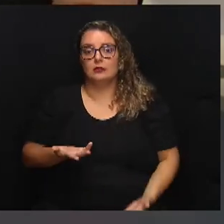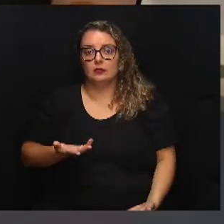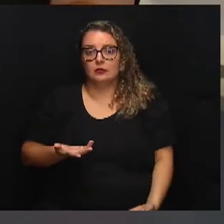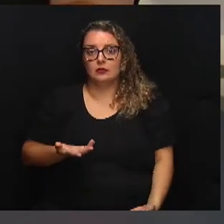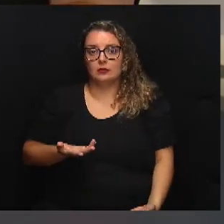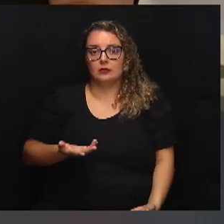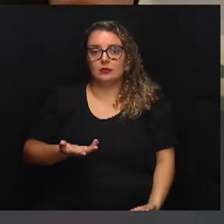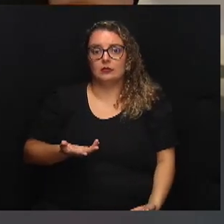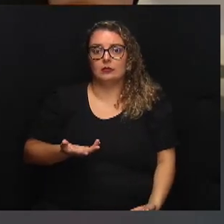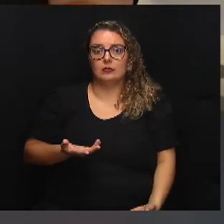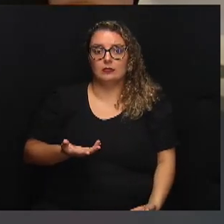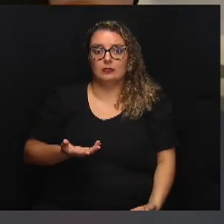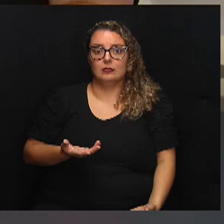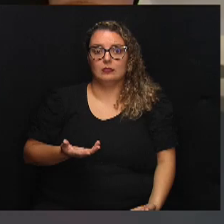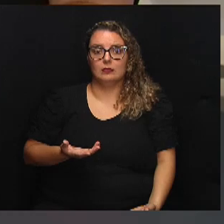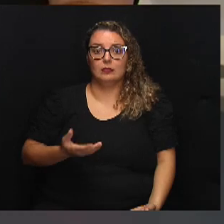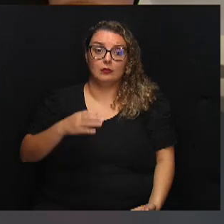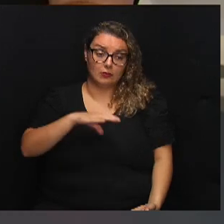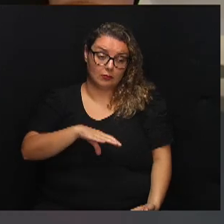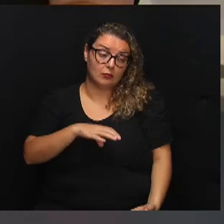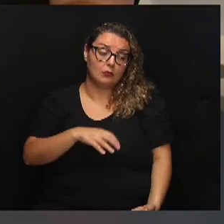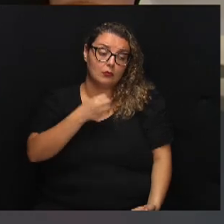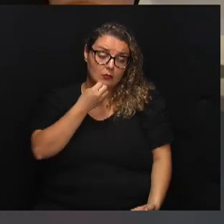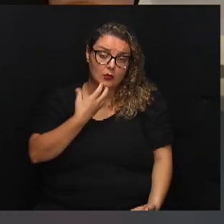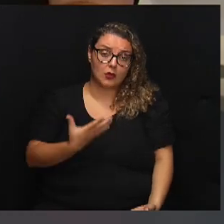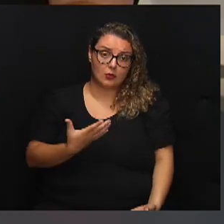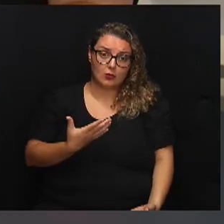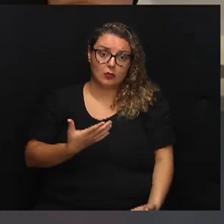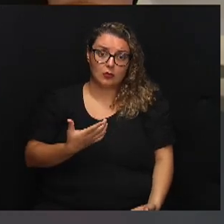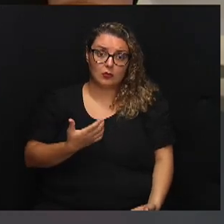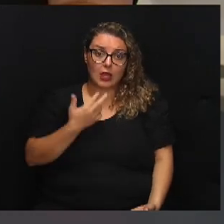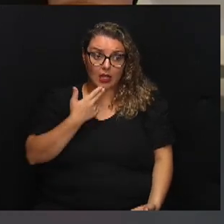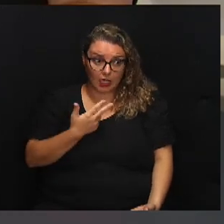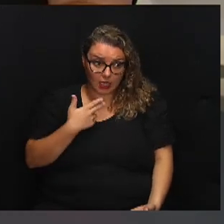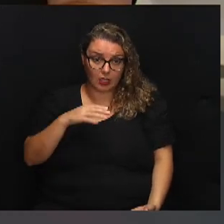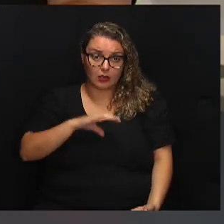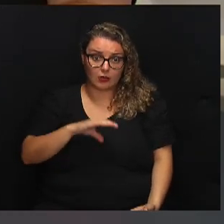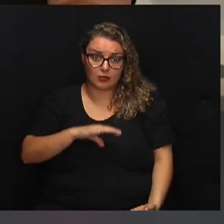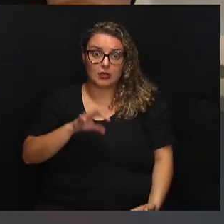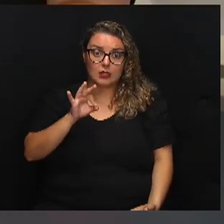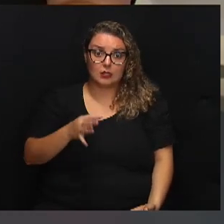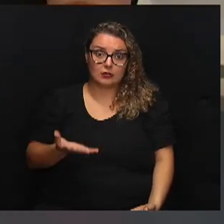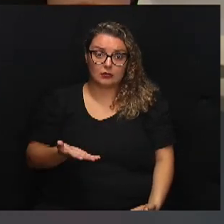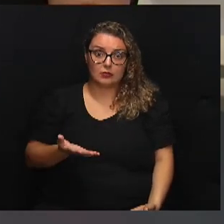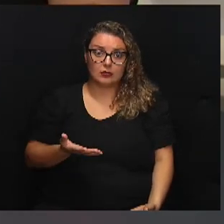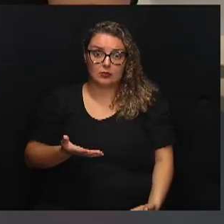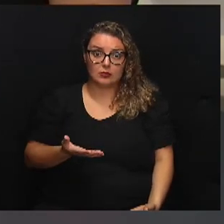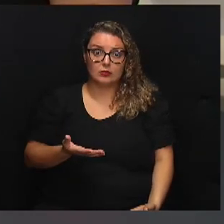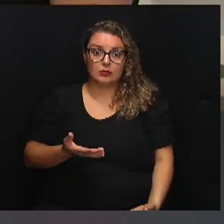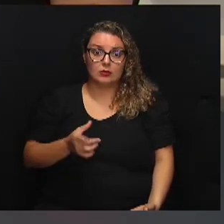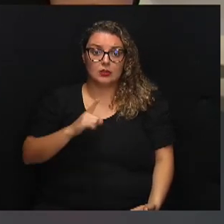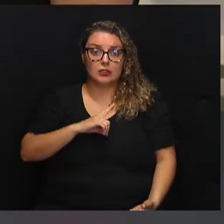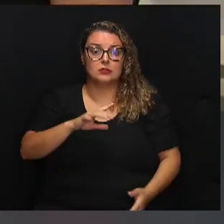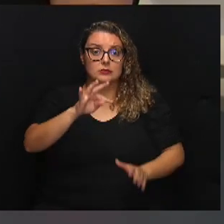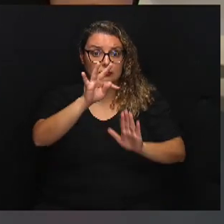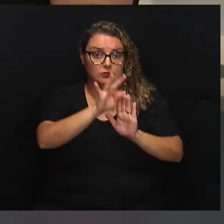num português, de um bom português, a língua portuguesa tem que estar em dia, enfim, tem que ser um